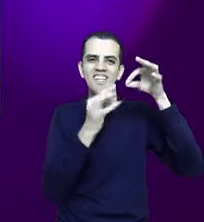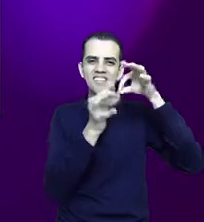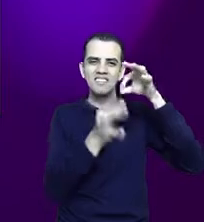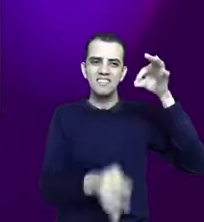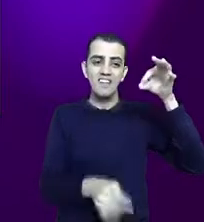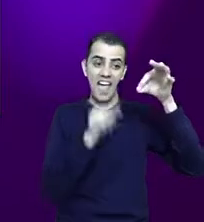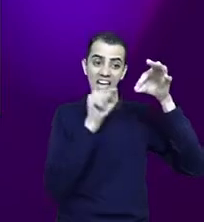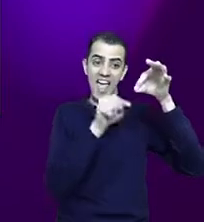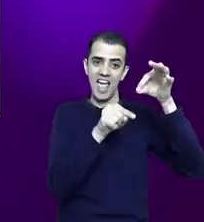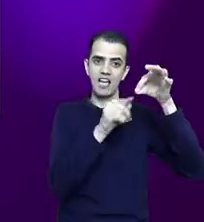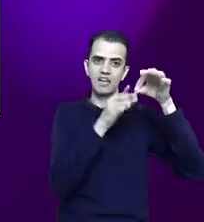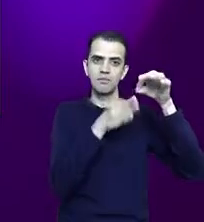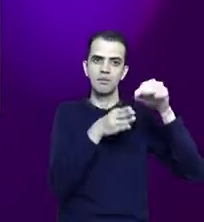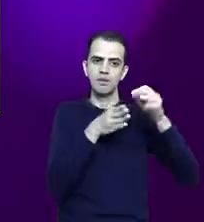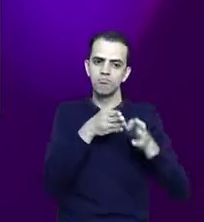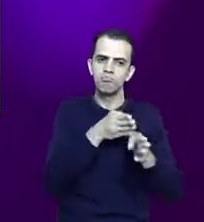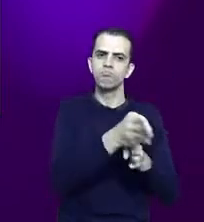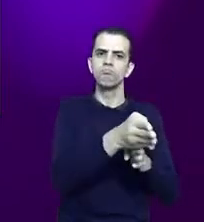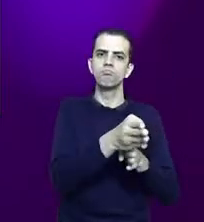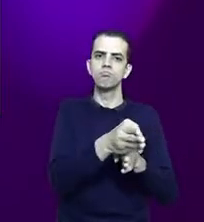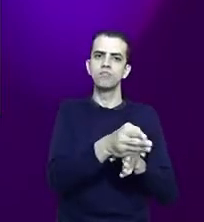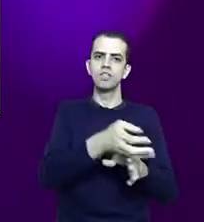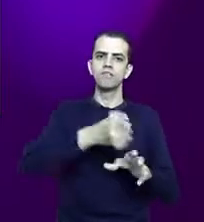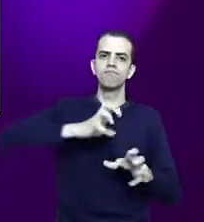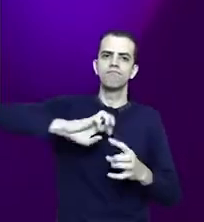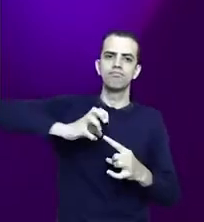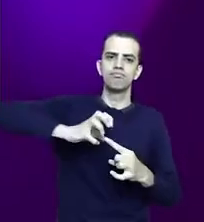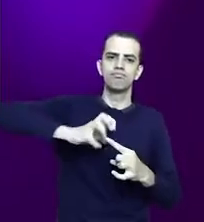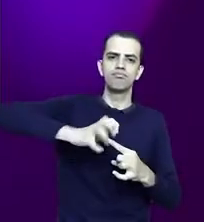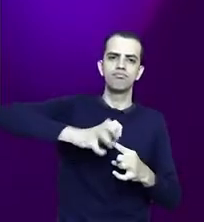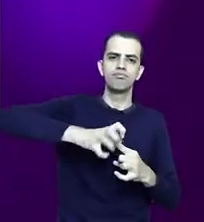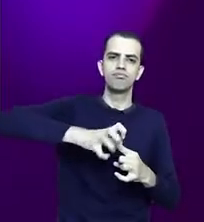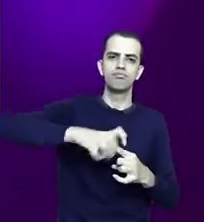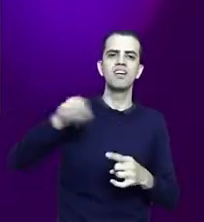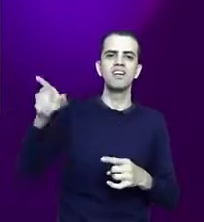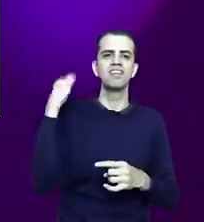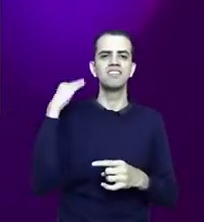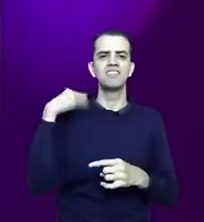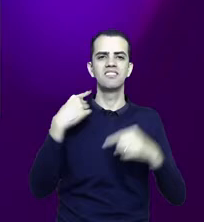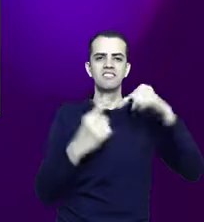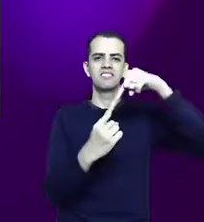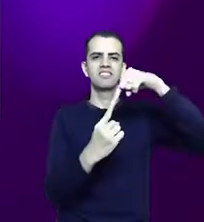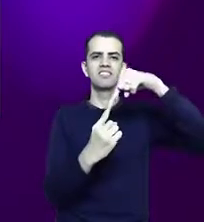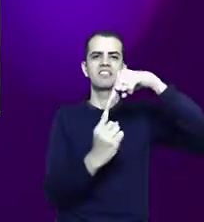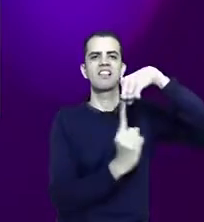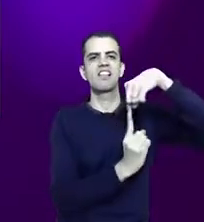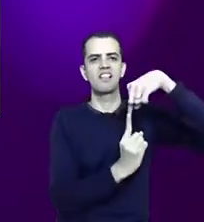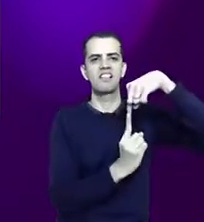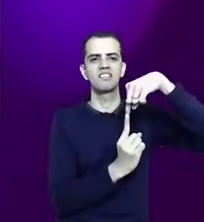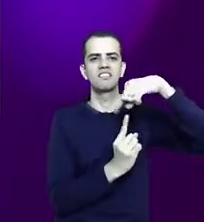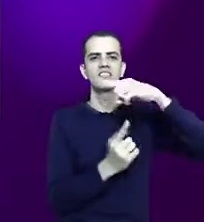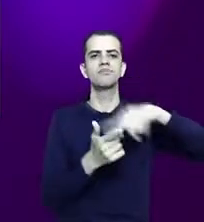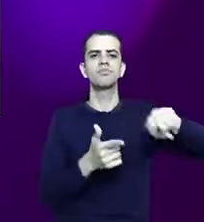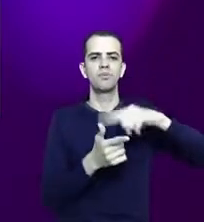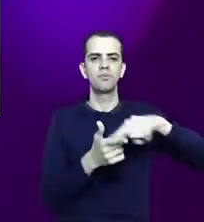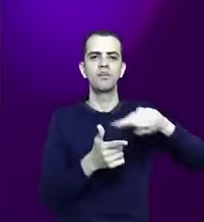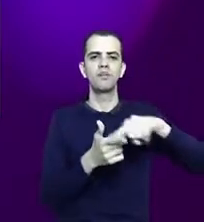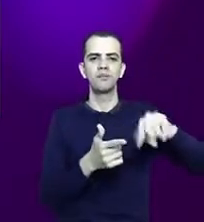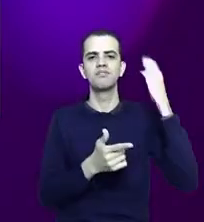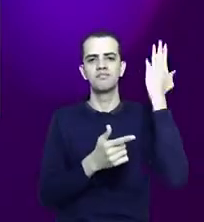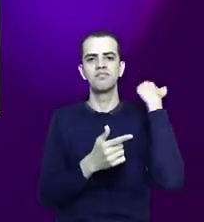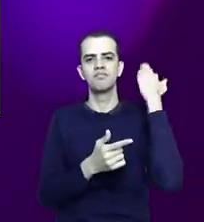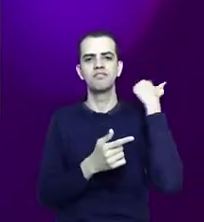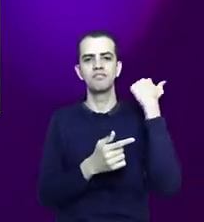fresagem nessa área que vocês estão vendo aqui, que era a área mais crítica, que causou o desvio e o deslocamento da prótese primária desse paciente,